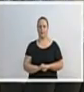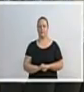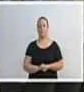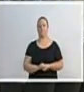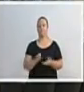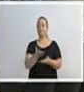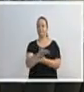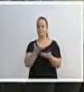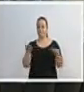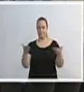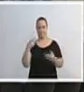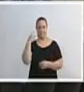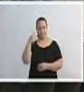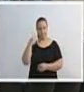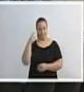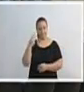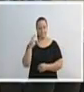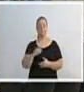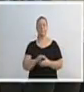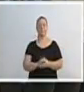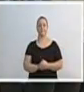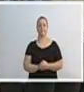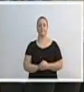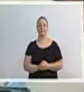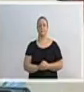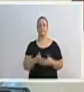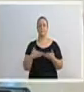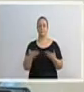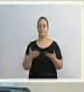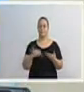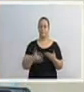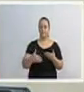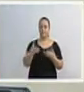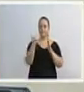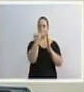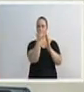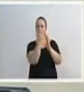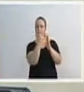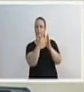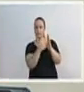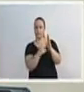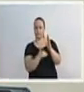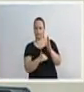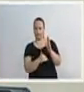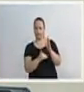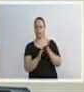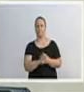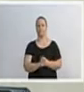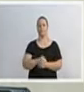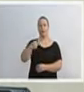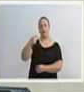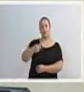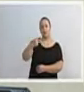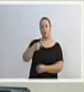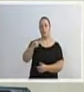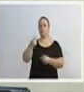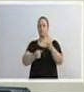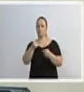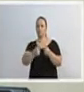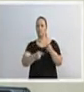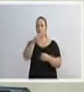Senhores vereadores, então, passamos à ordem do dia. Em segundo turno de discussão e